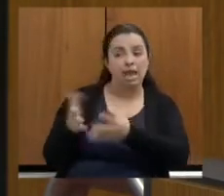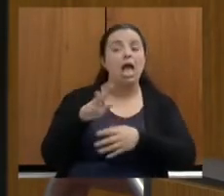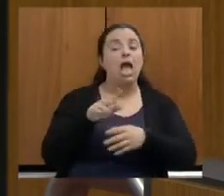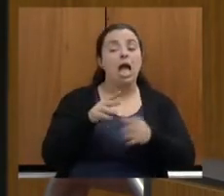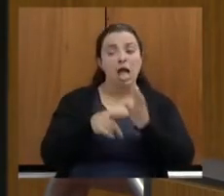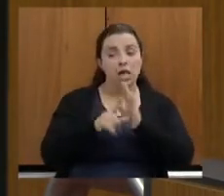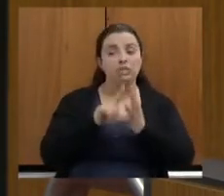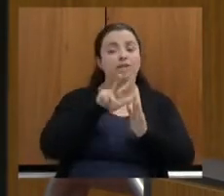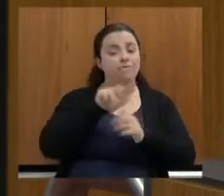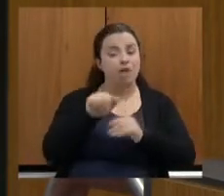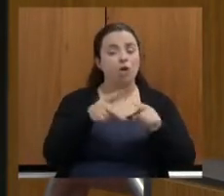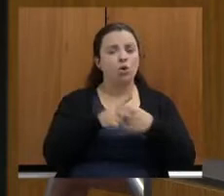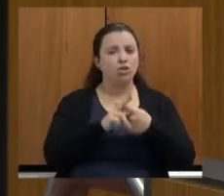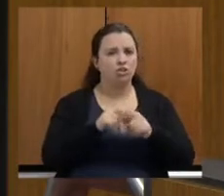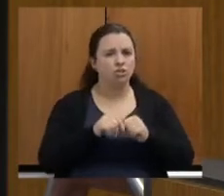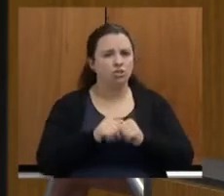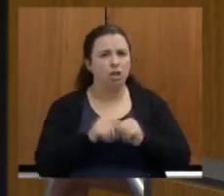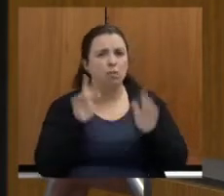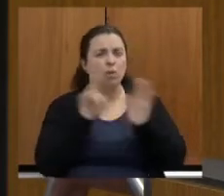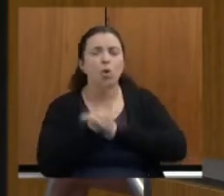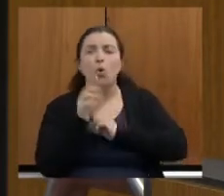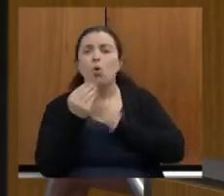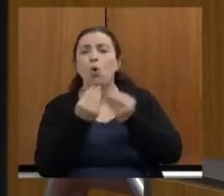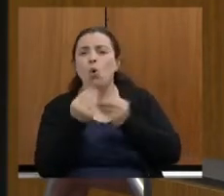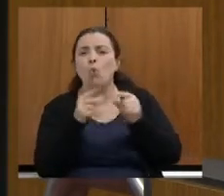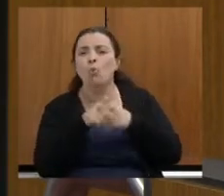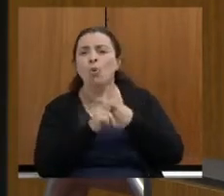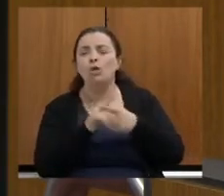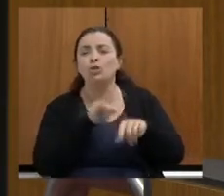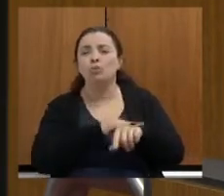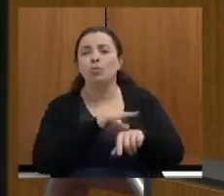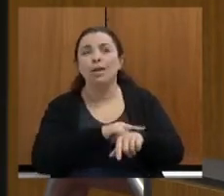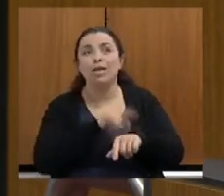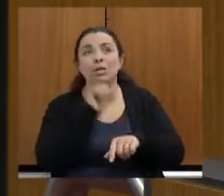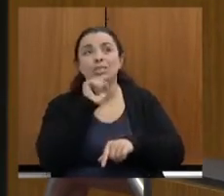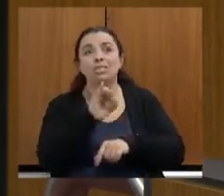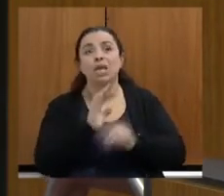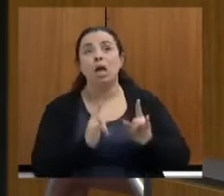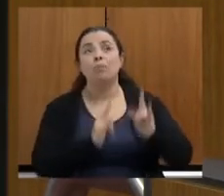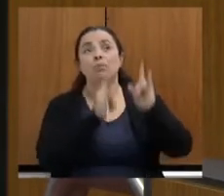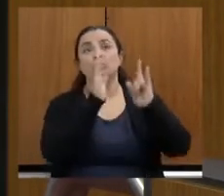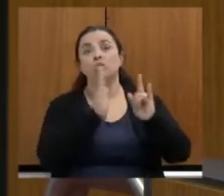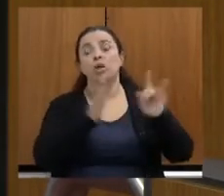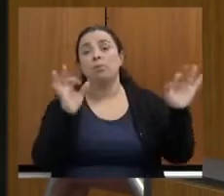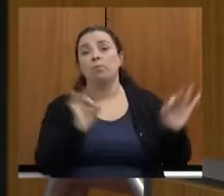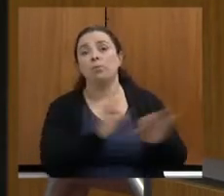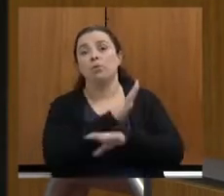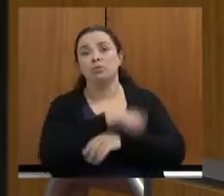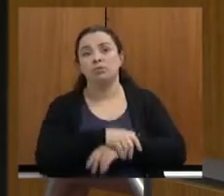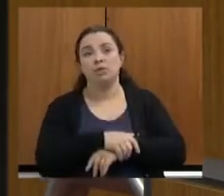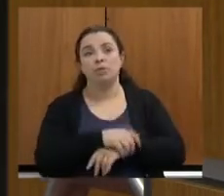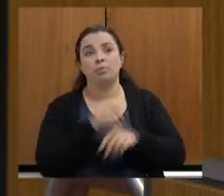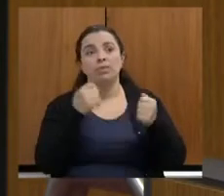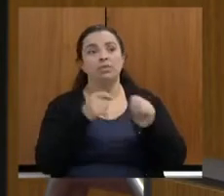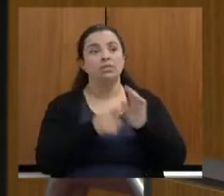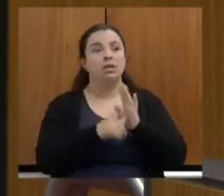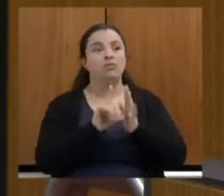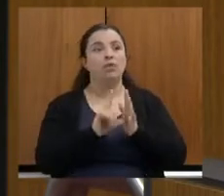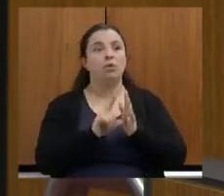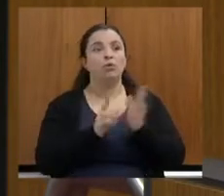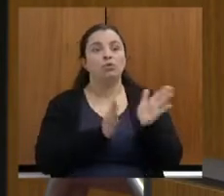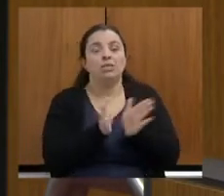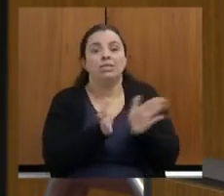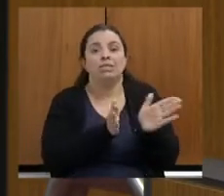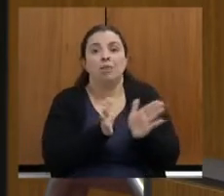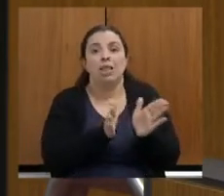corrigir Como que você corrigir um banheiro que já tá pronto no medicação que já tá pronta que precisava de uma sensibilidade e tá com 65